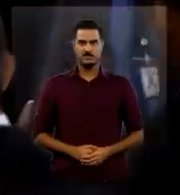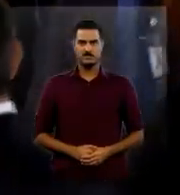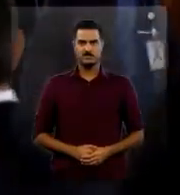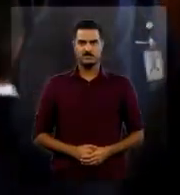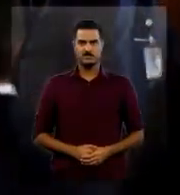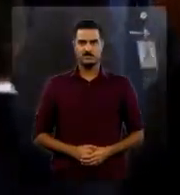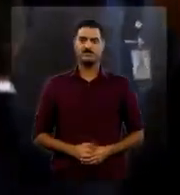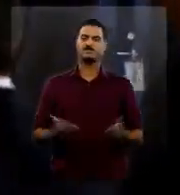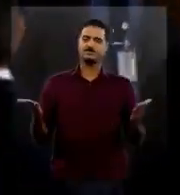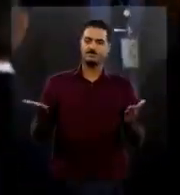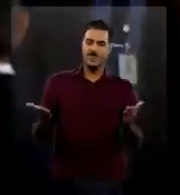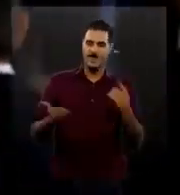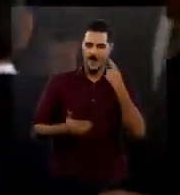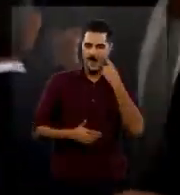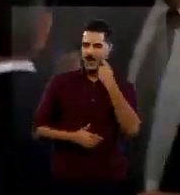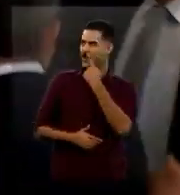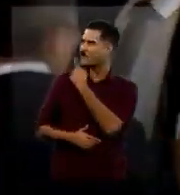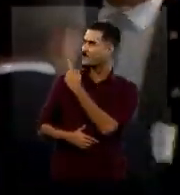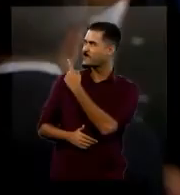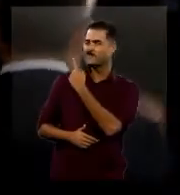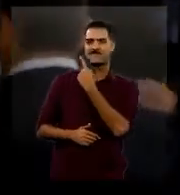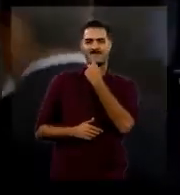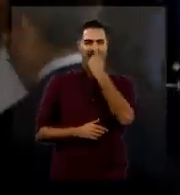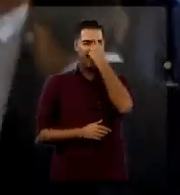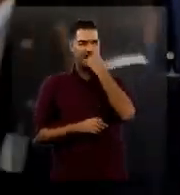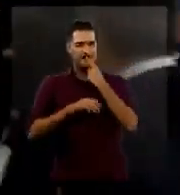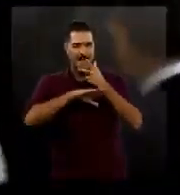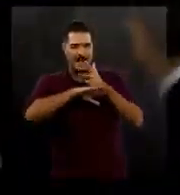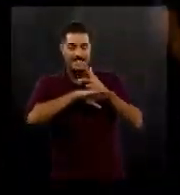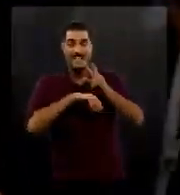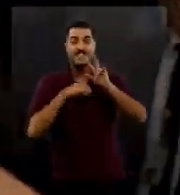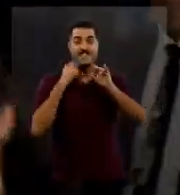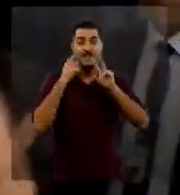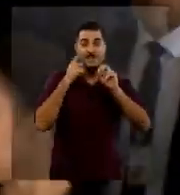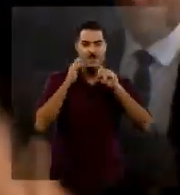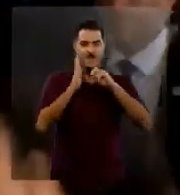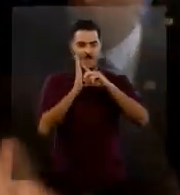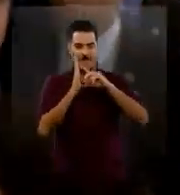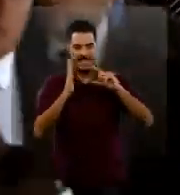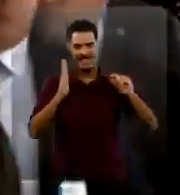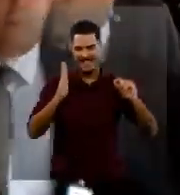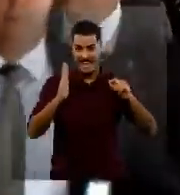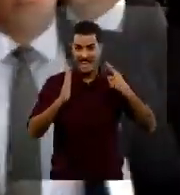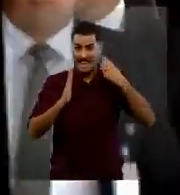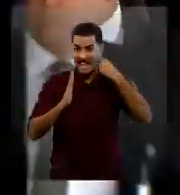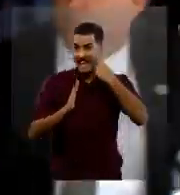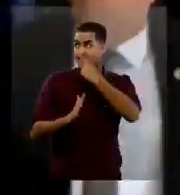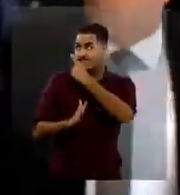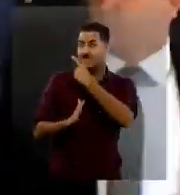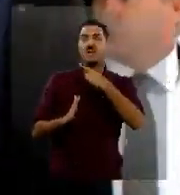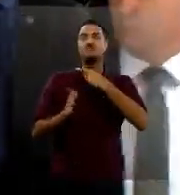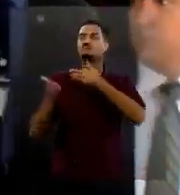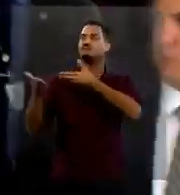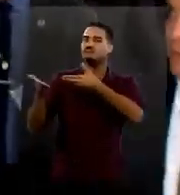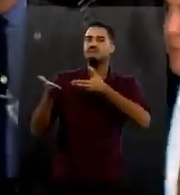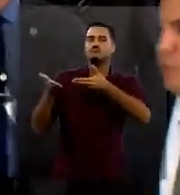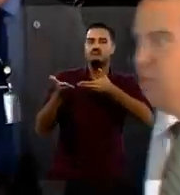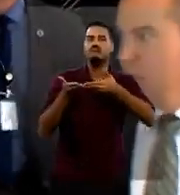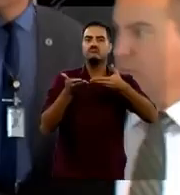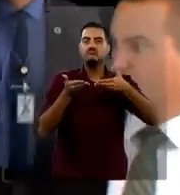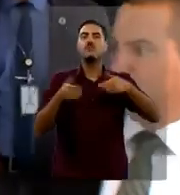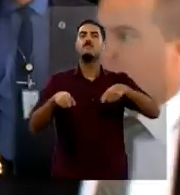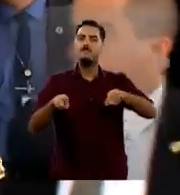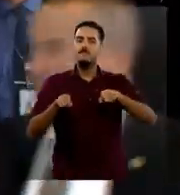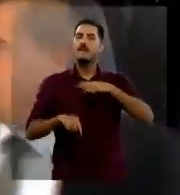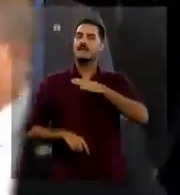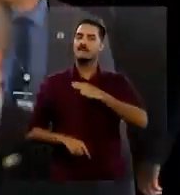Estamos com imagens ao vivo lá do Palácio do Planalto. A gente acabou de acompanhar a cerimônia de posse dos